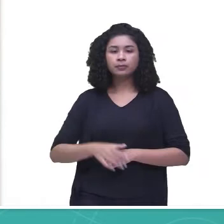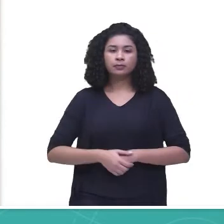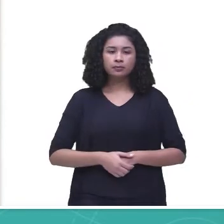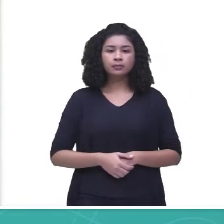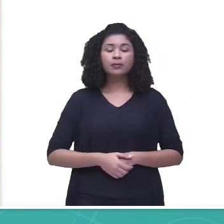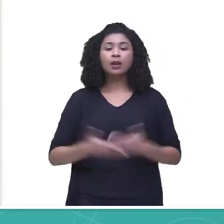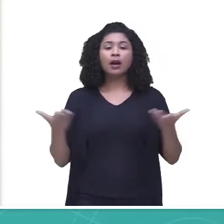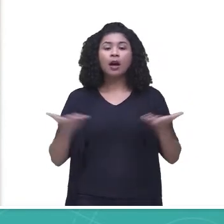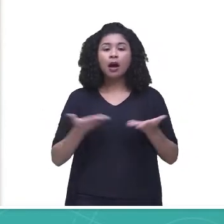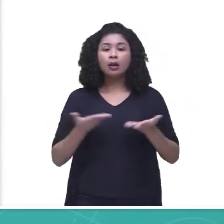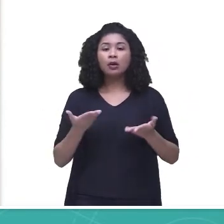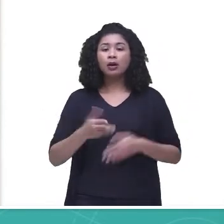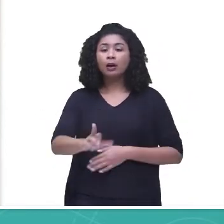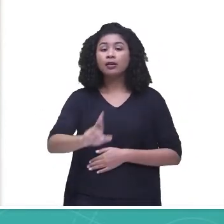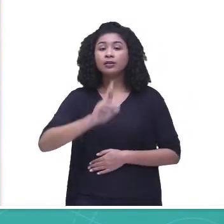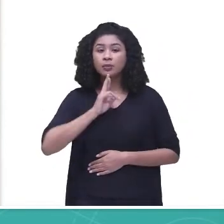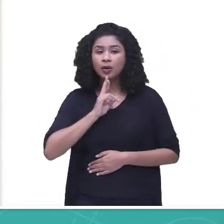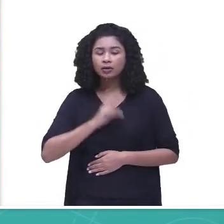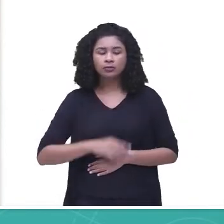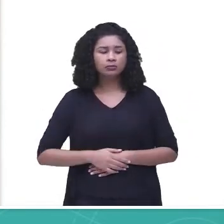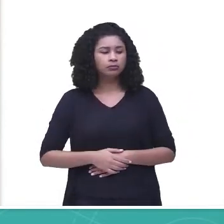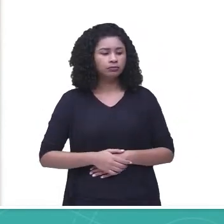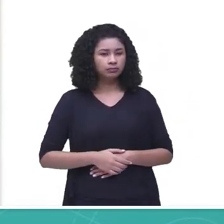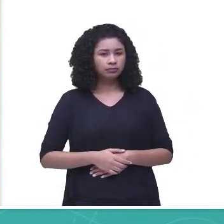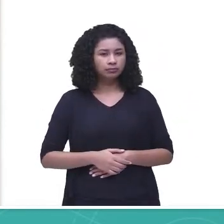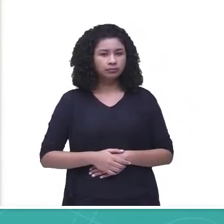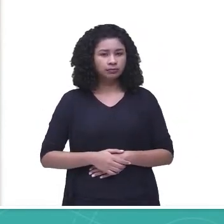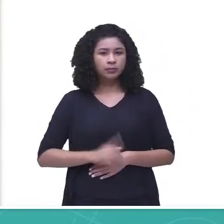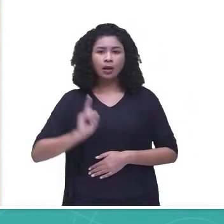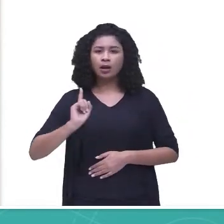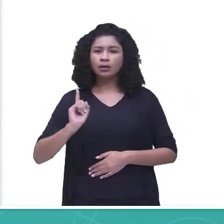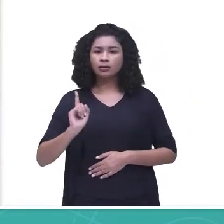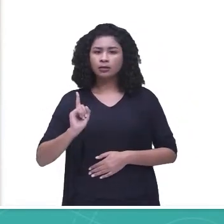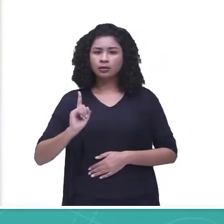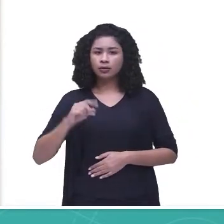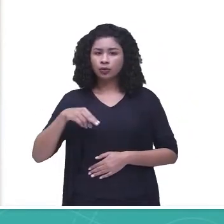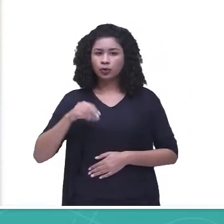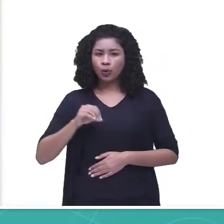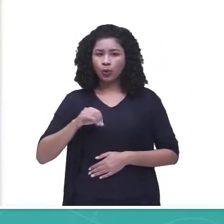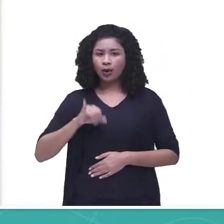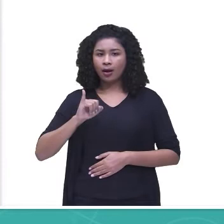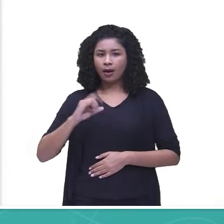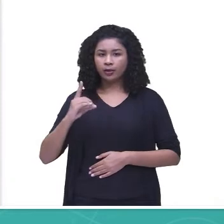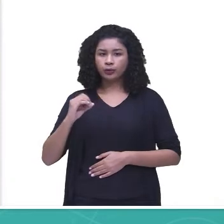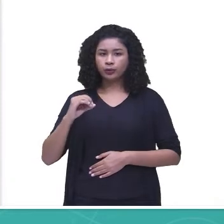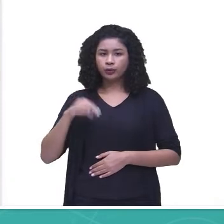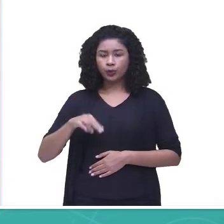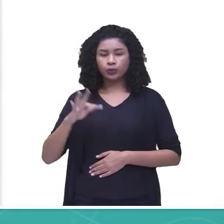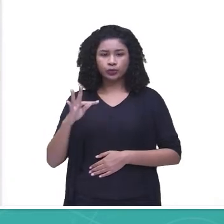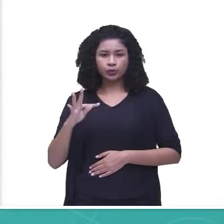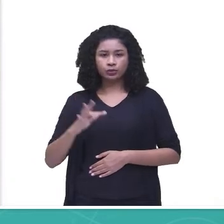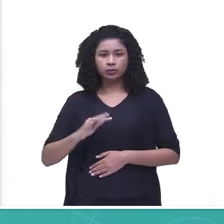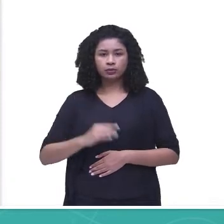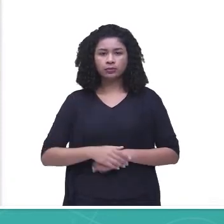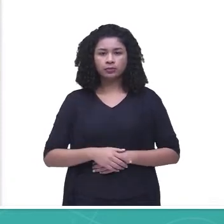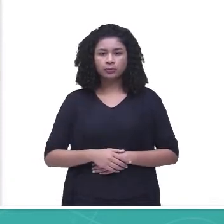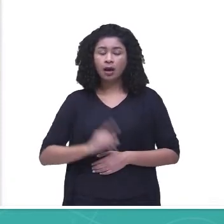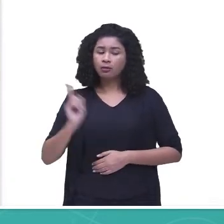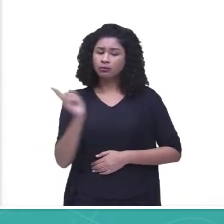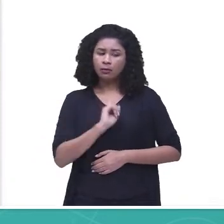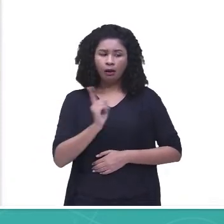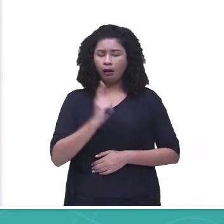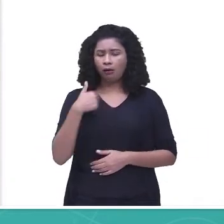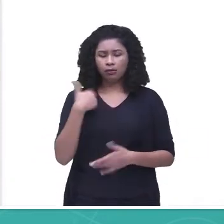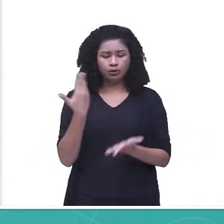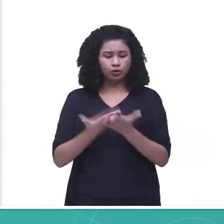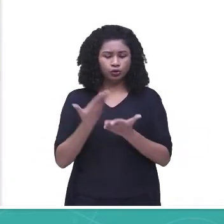nosso personagem. No, I don't. No, I don't. Não, eu não jogo, eu não estudo